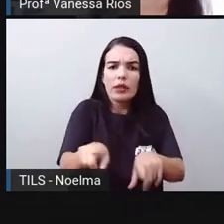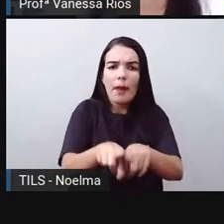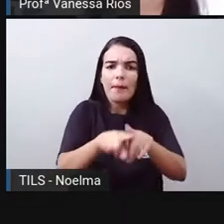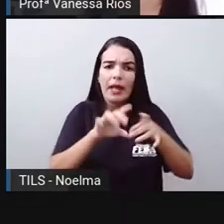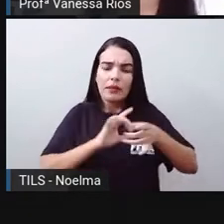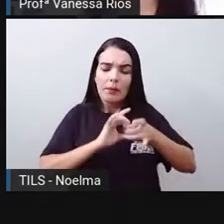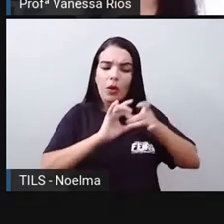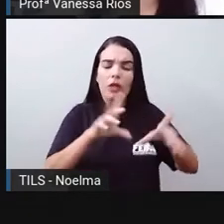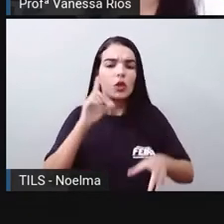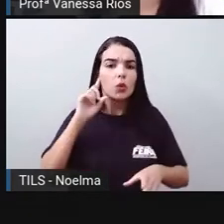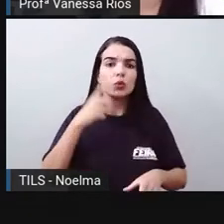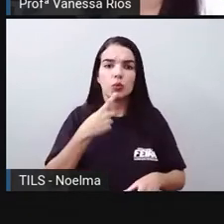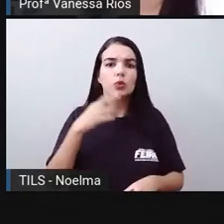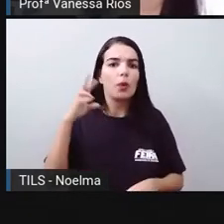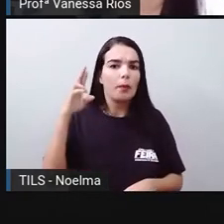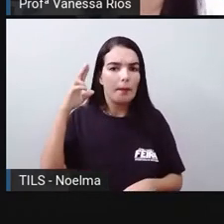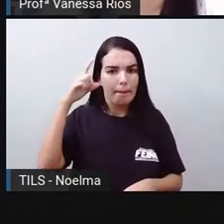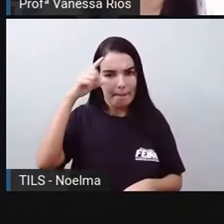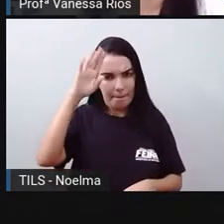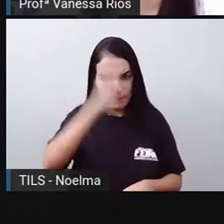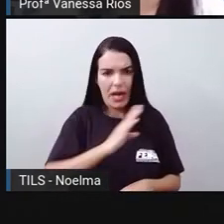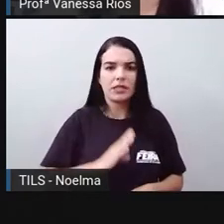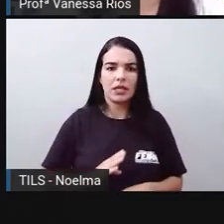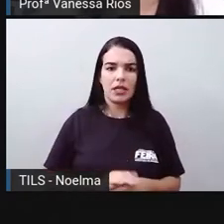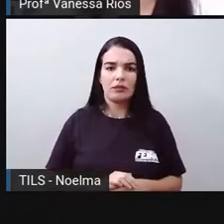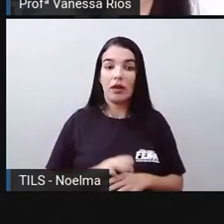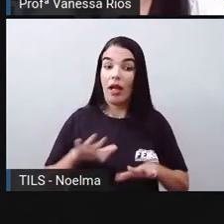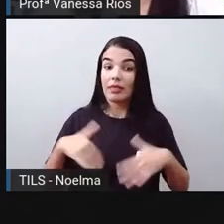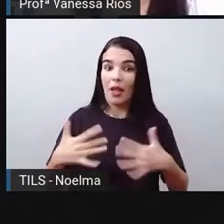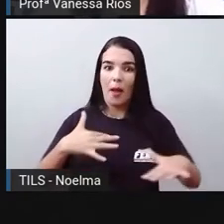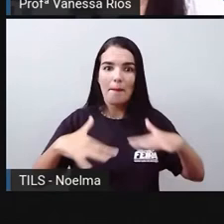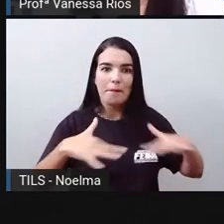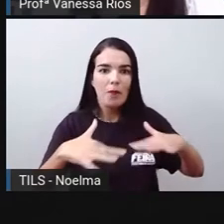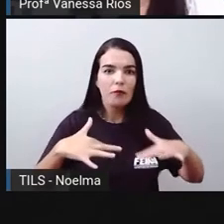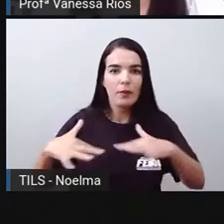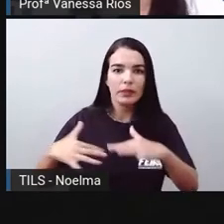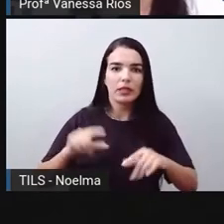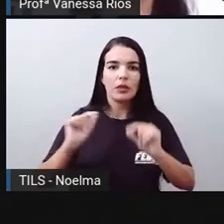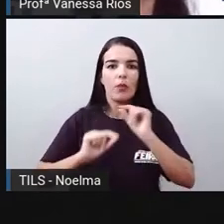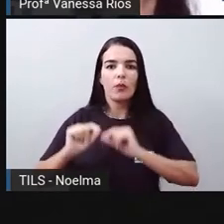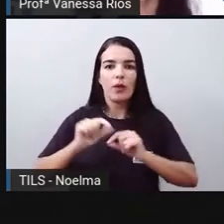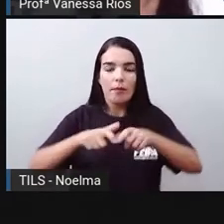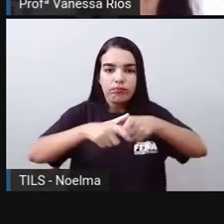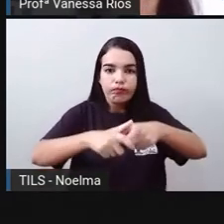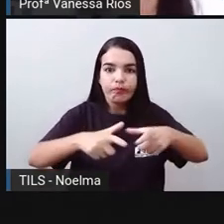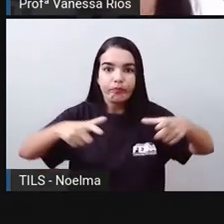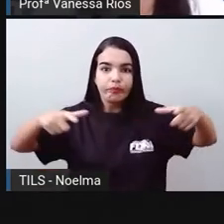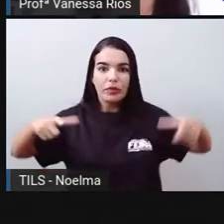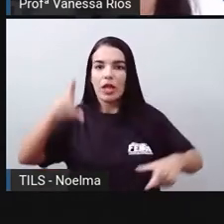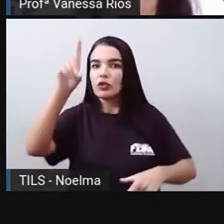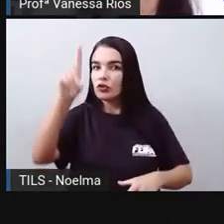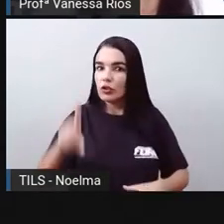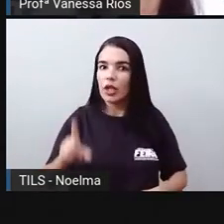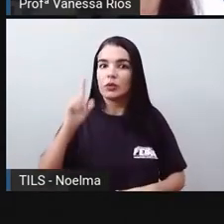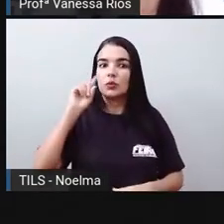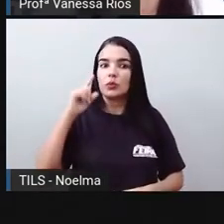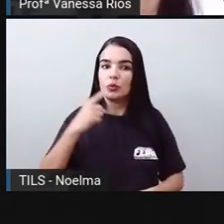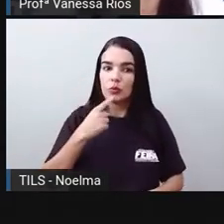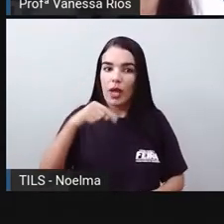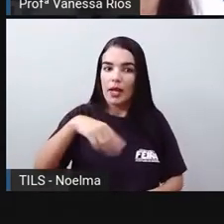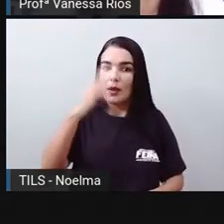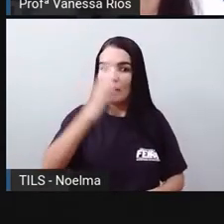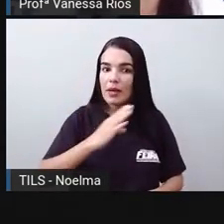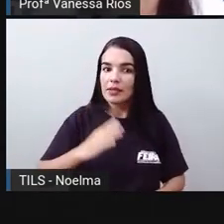democrática para os surdos brasileiros. A mobilização em torno da ampliação dos direitos dos surdos no